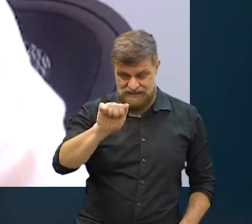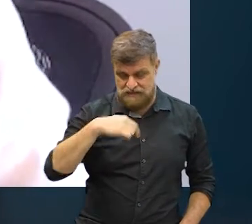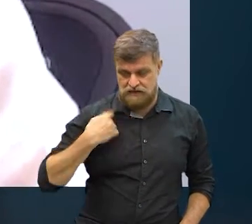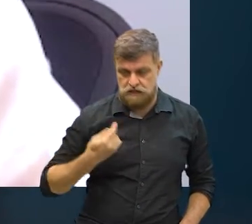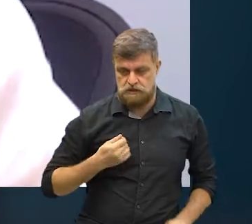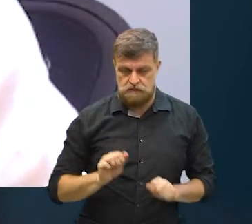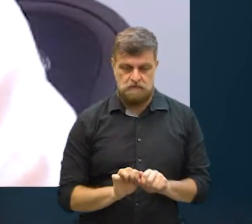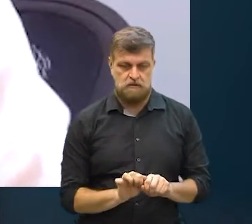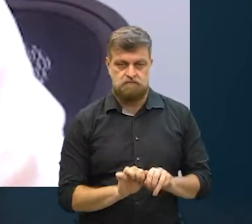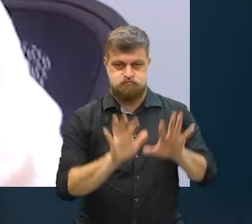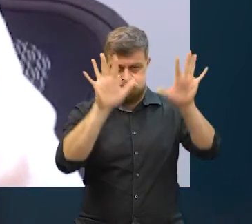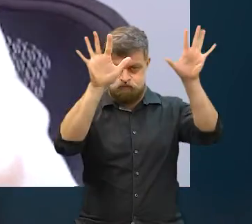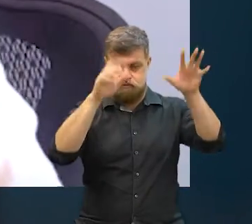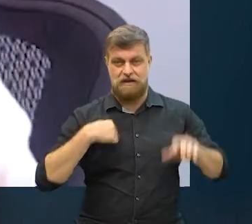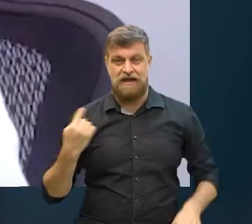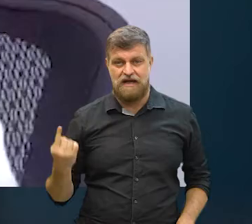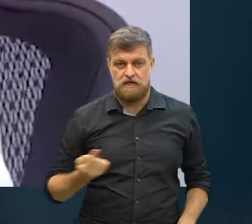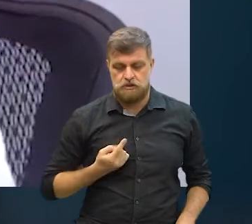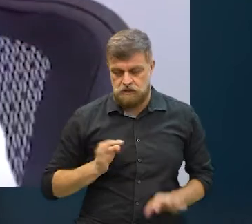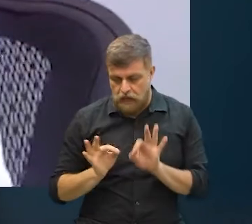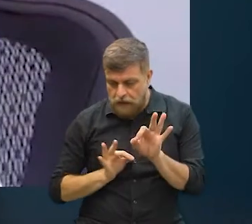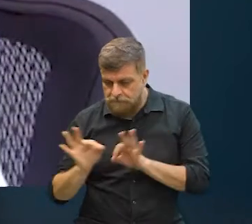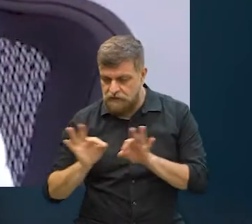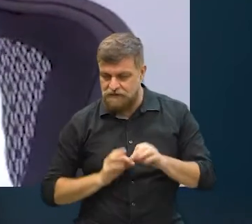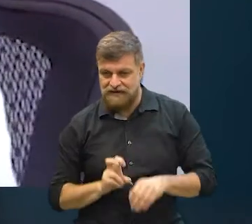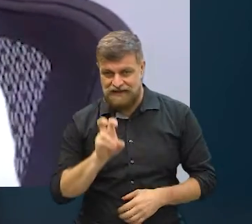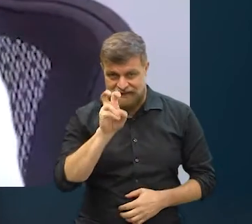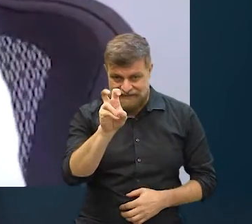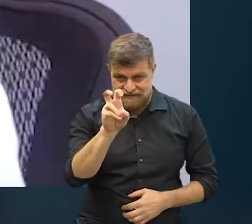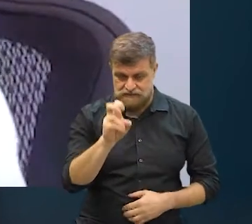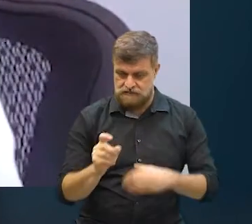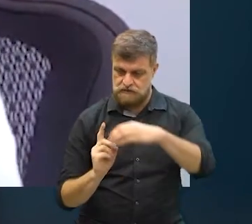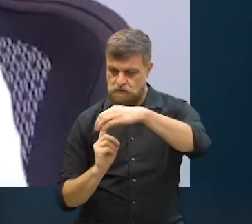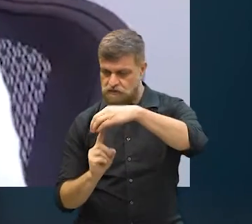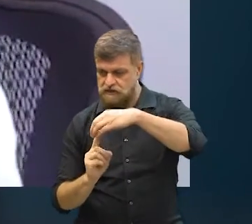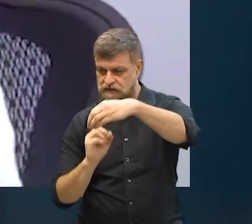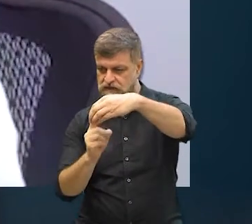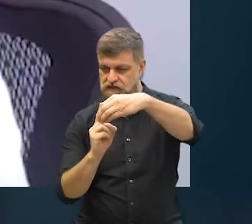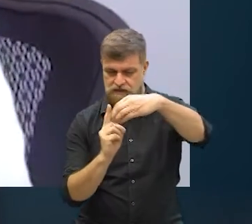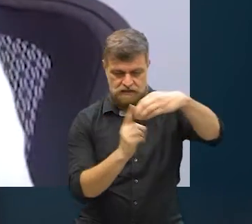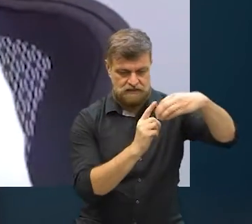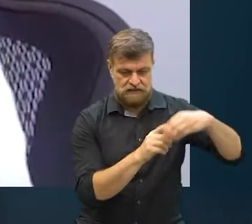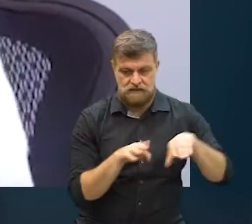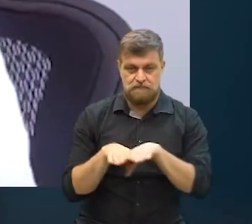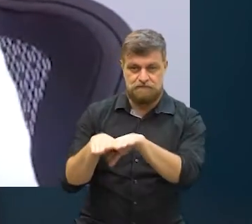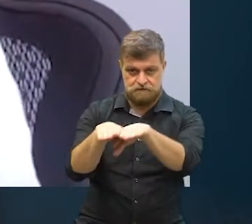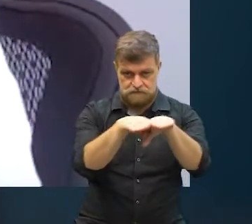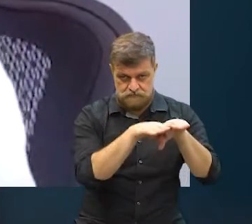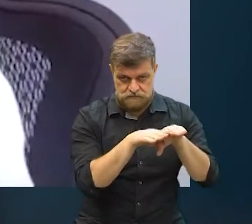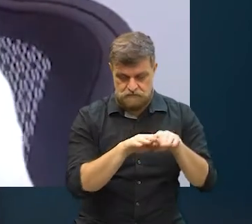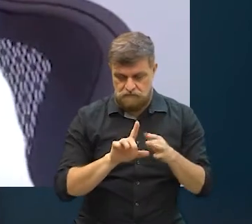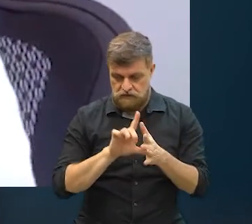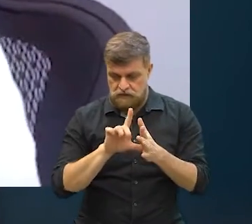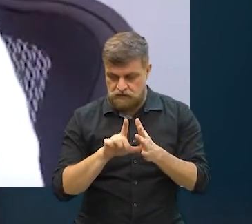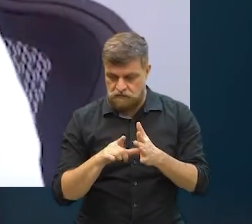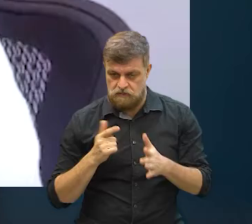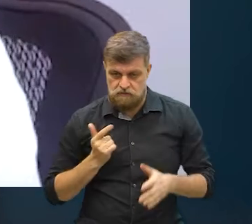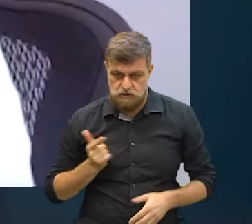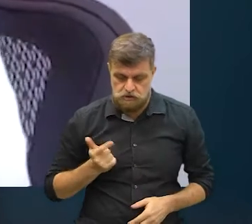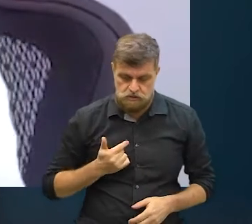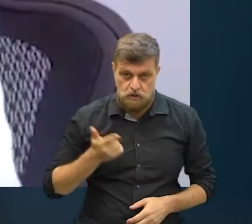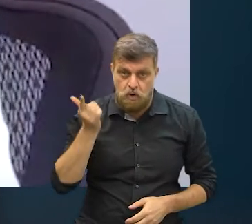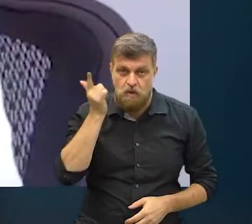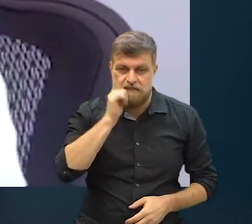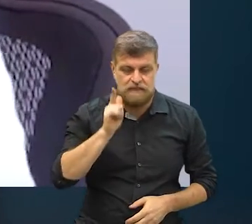na época, a gente não ia expandir para franquia, a gente ia formatar as nossas 5 unidades com um projeto de franquia. A partir disso, quando a